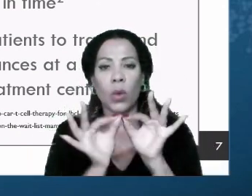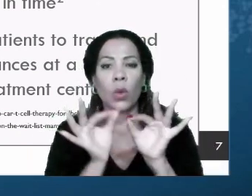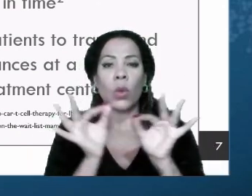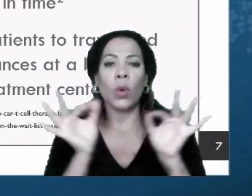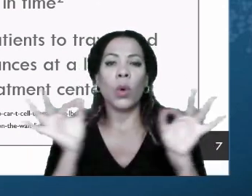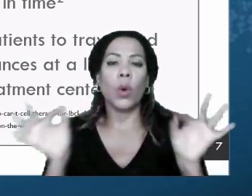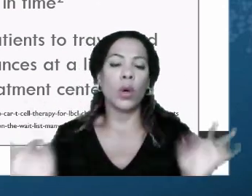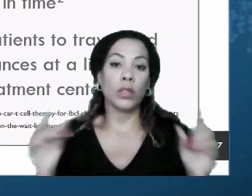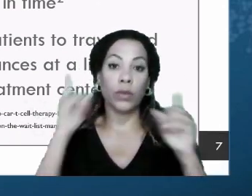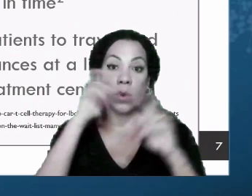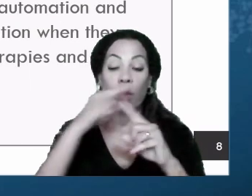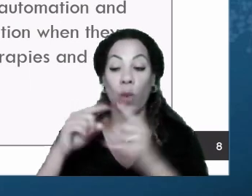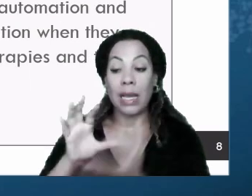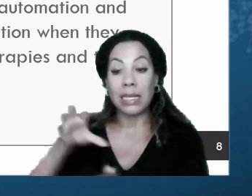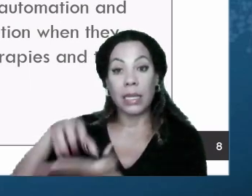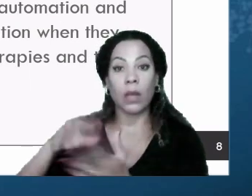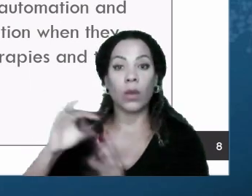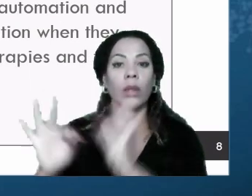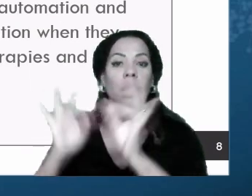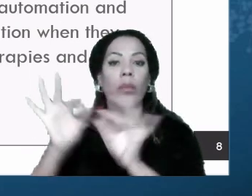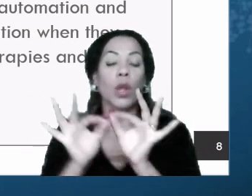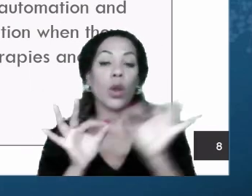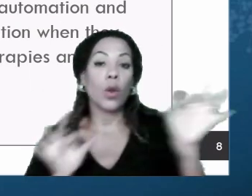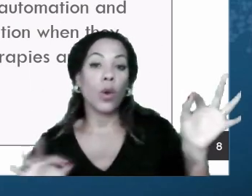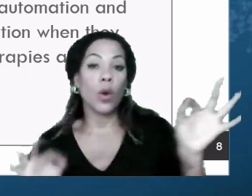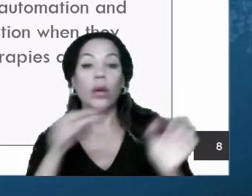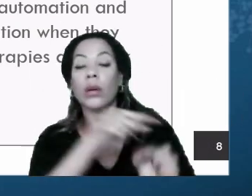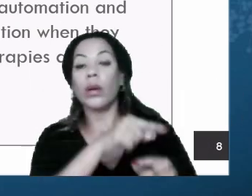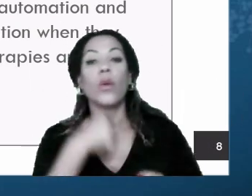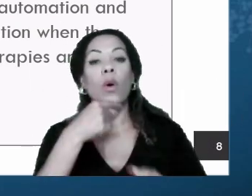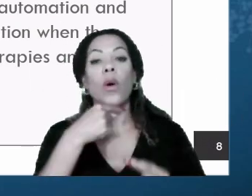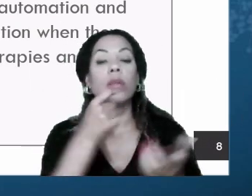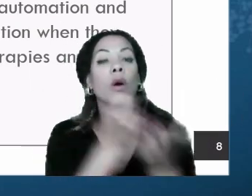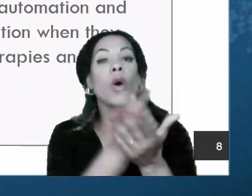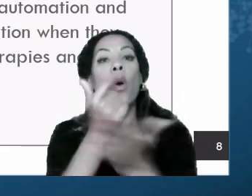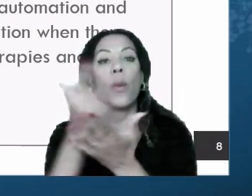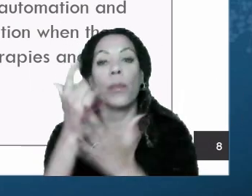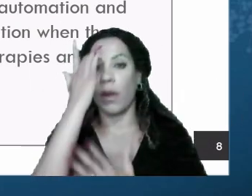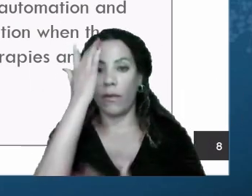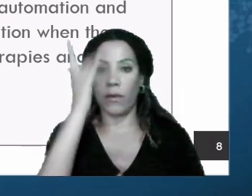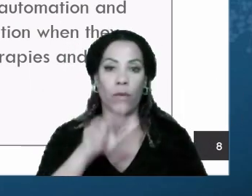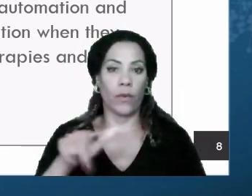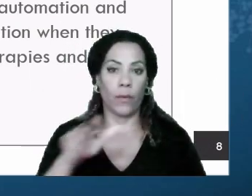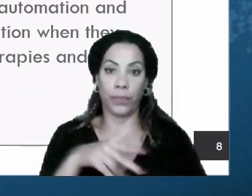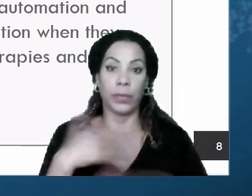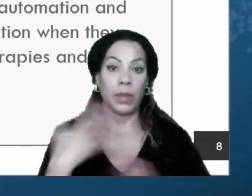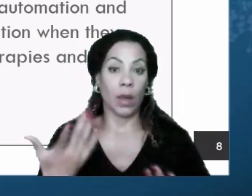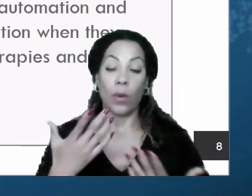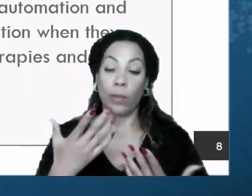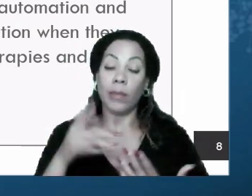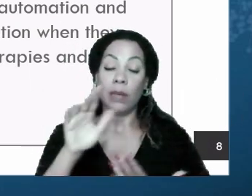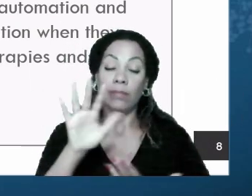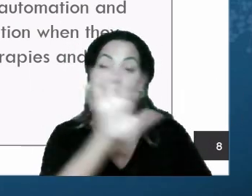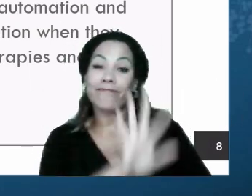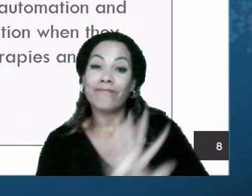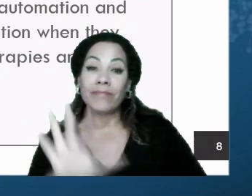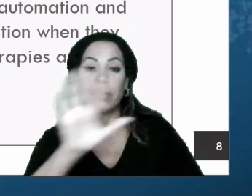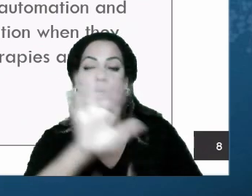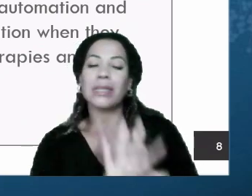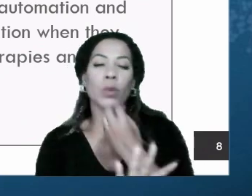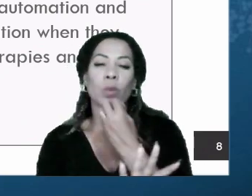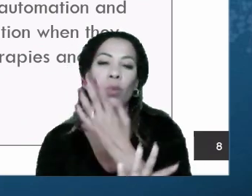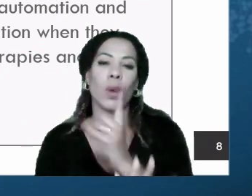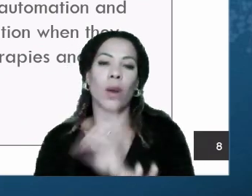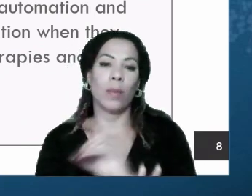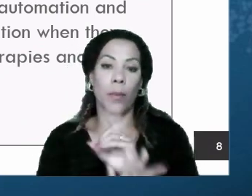de tratamento são distantes e eles não têm acesso a esses produtos. Realmente, a situação não é ótima, não é ideal. Com relação